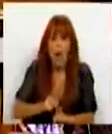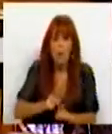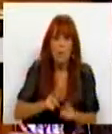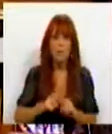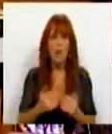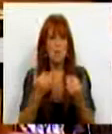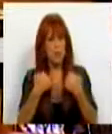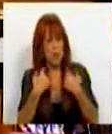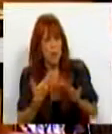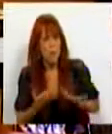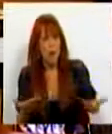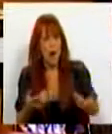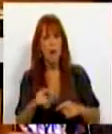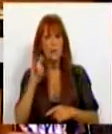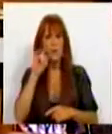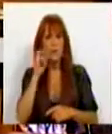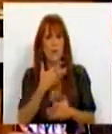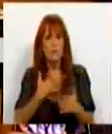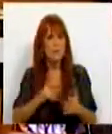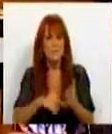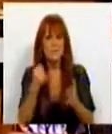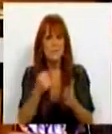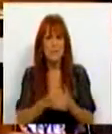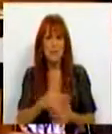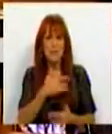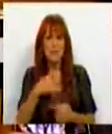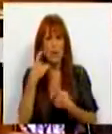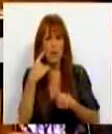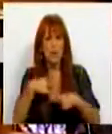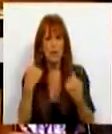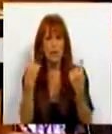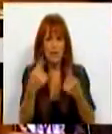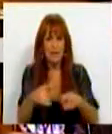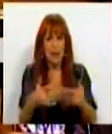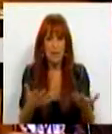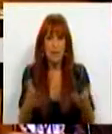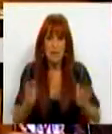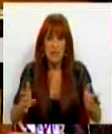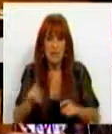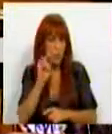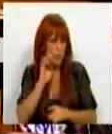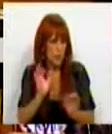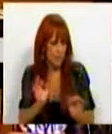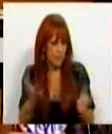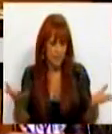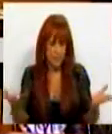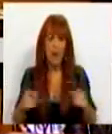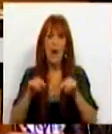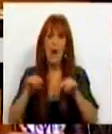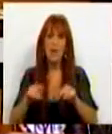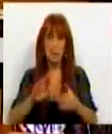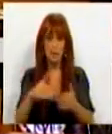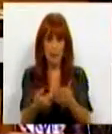consumo informadas, salvaguardando sempre a saúde pública que tem e deve ser protegida. Ora,